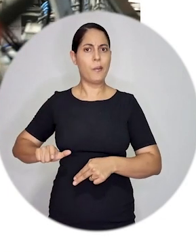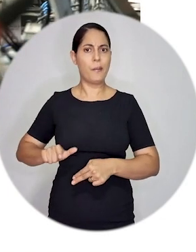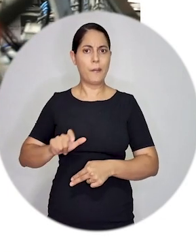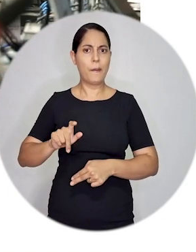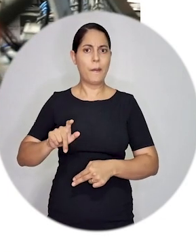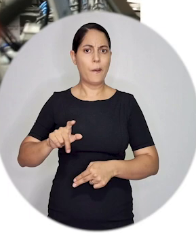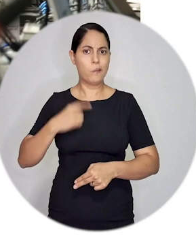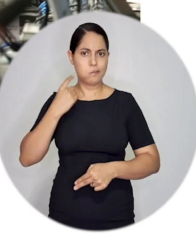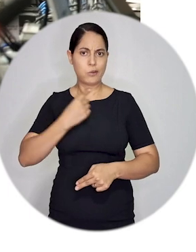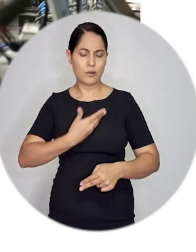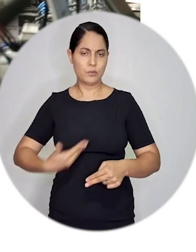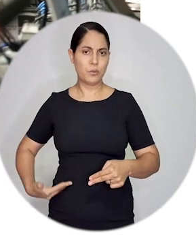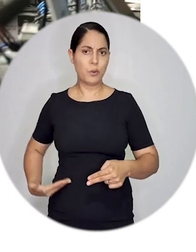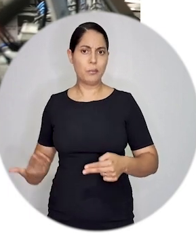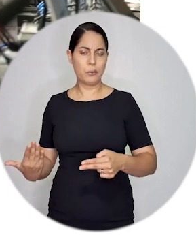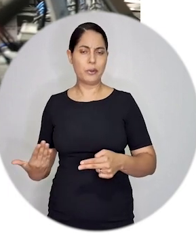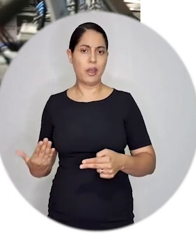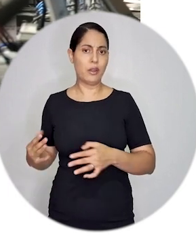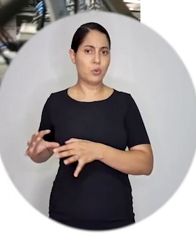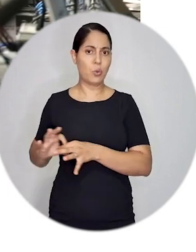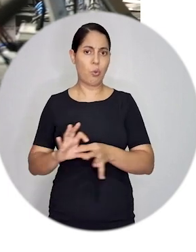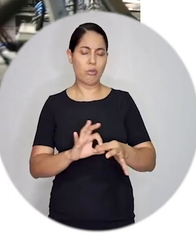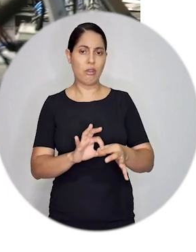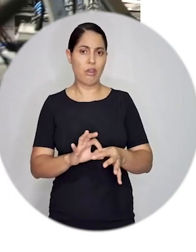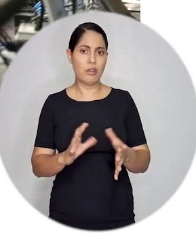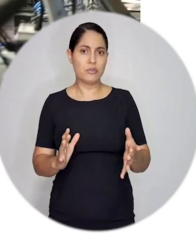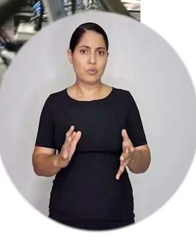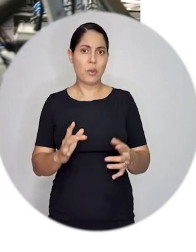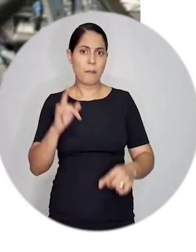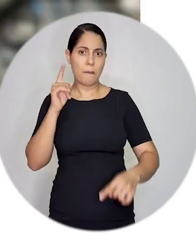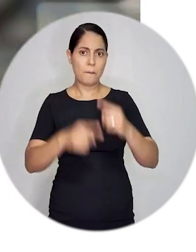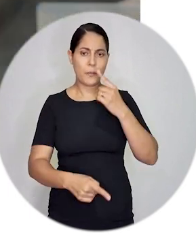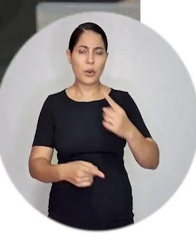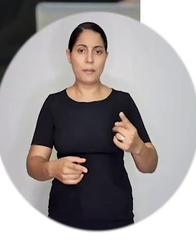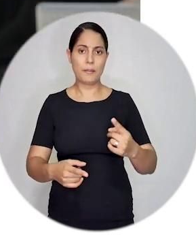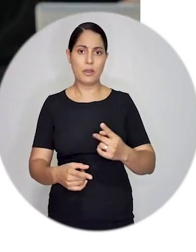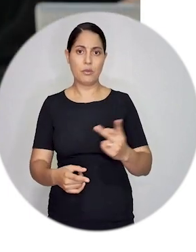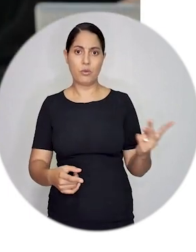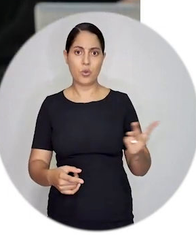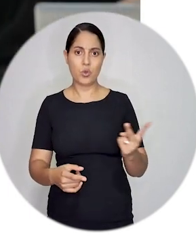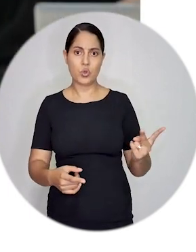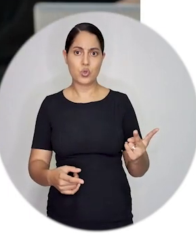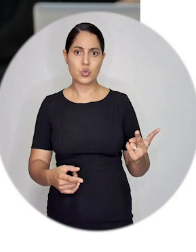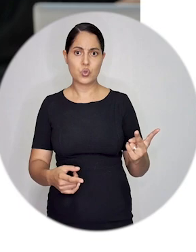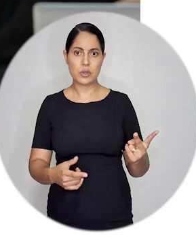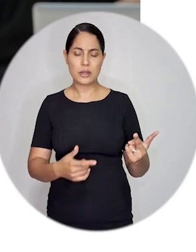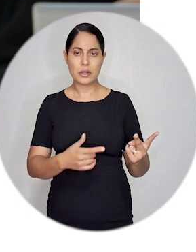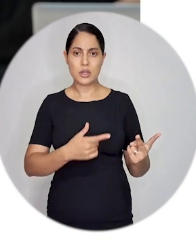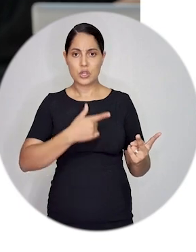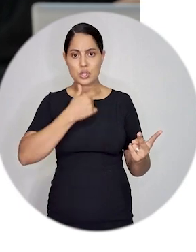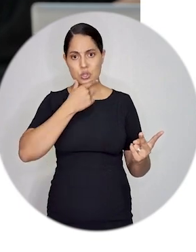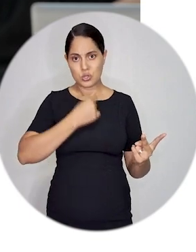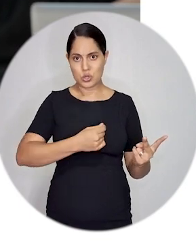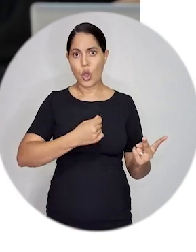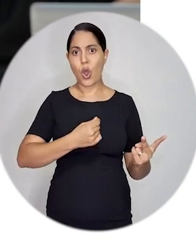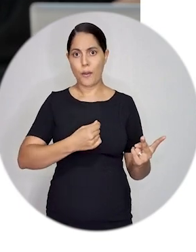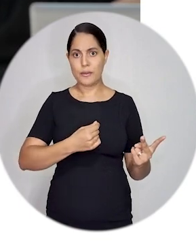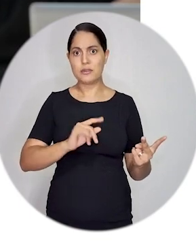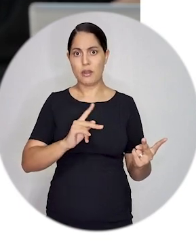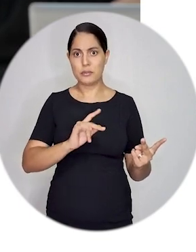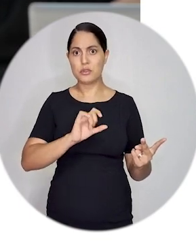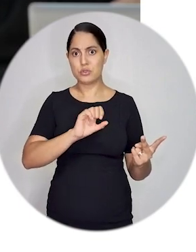que emitiu parecer contrário à adoção por parte dele e do companheiro de uma criança. Então,